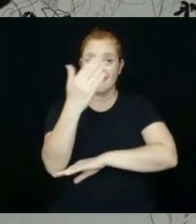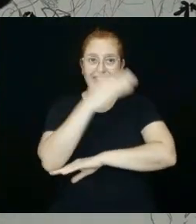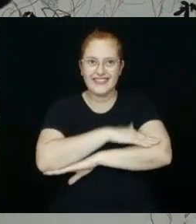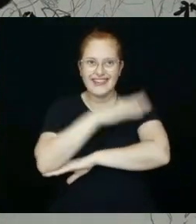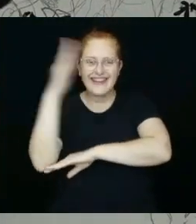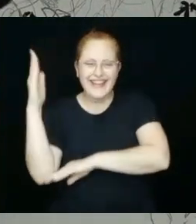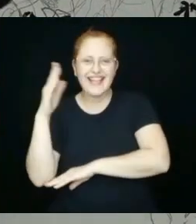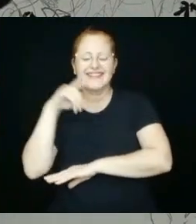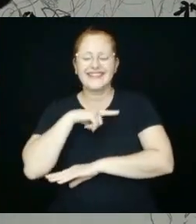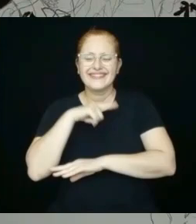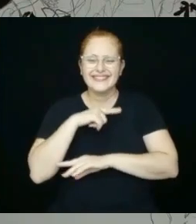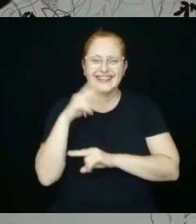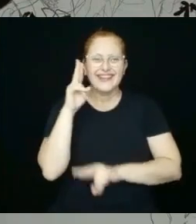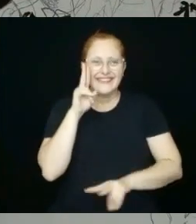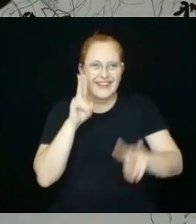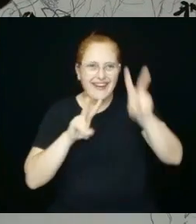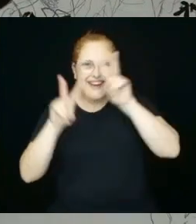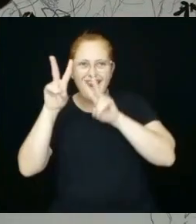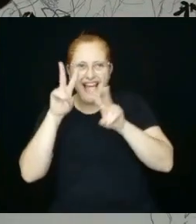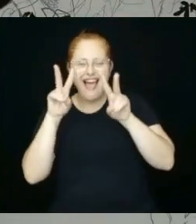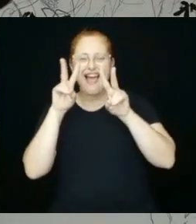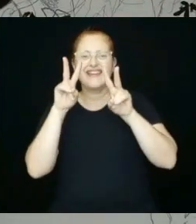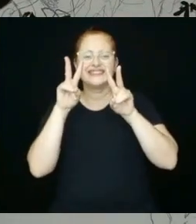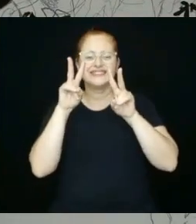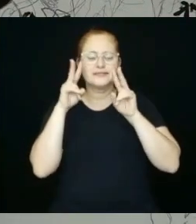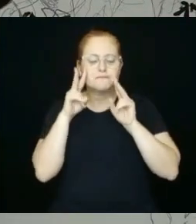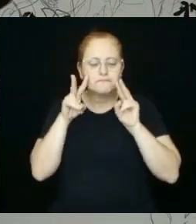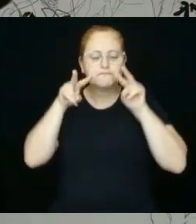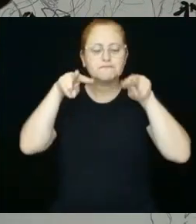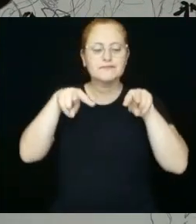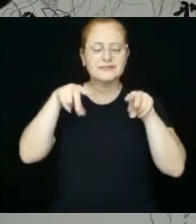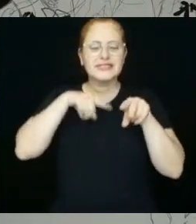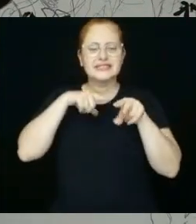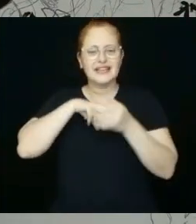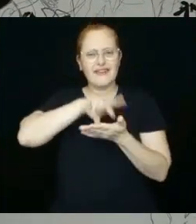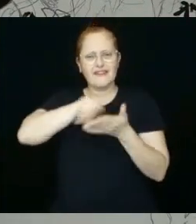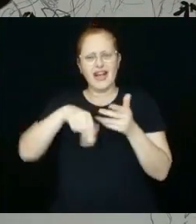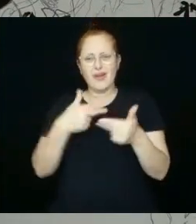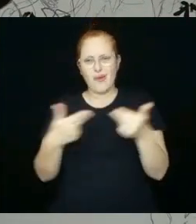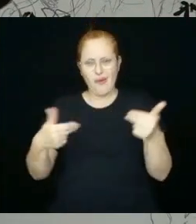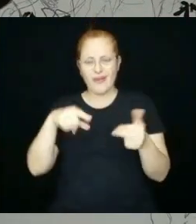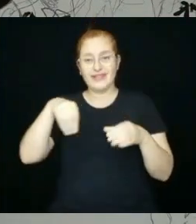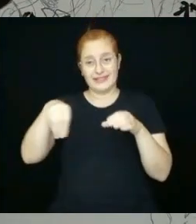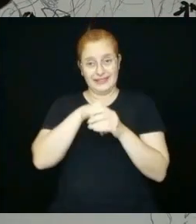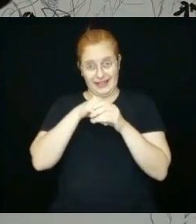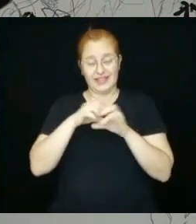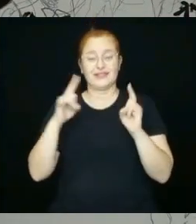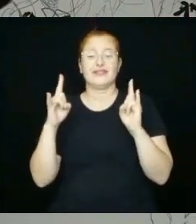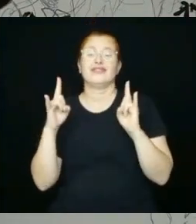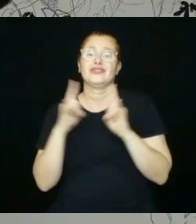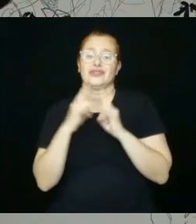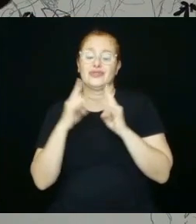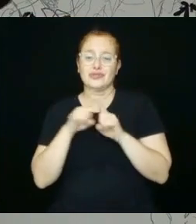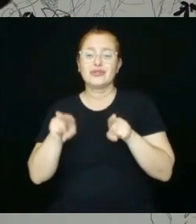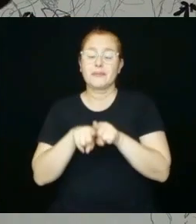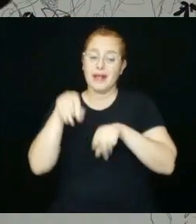ter justamente esse olhar oblíquo, esse olhar de cima, e vai ter tantos elementos que tem dentro do próprio instituto e na rua,